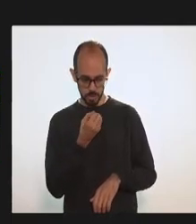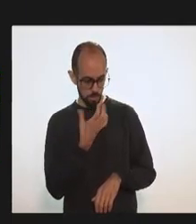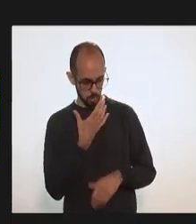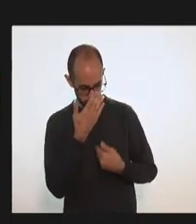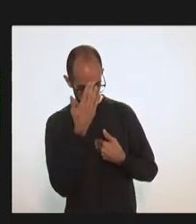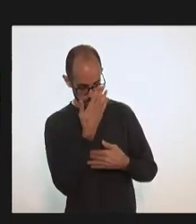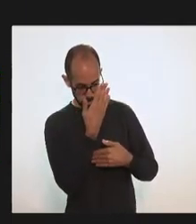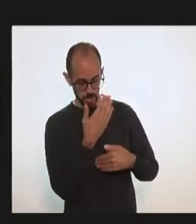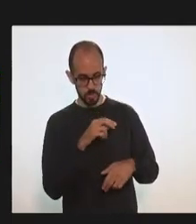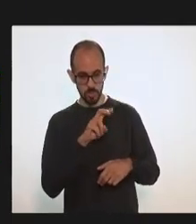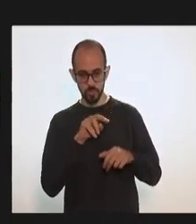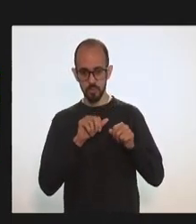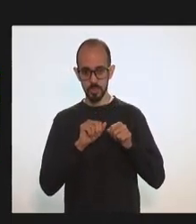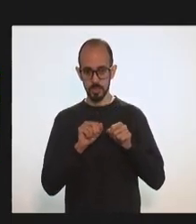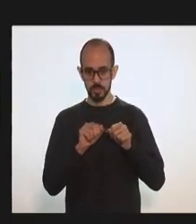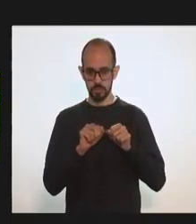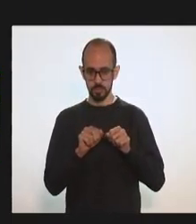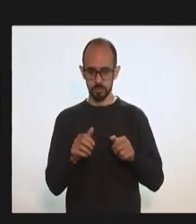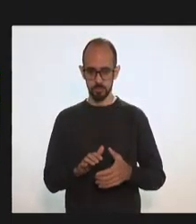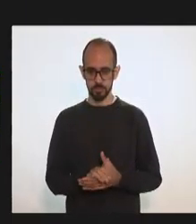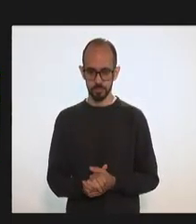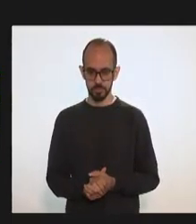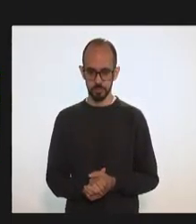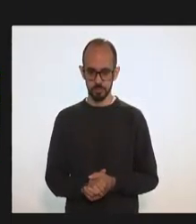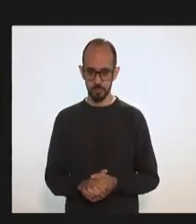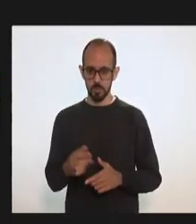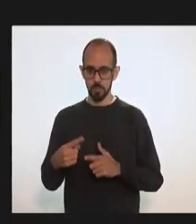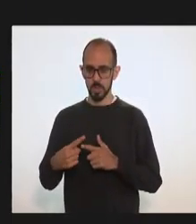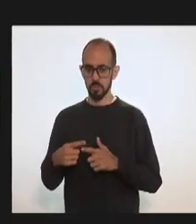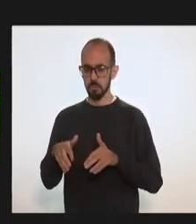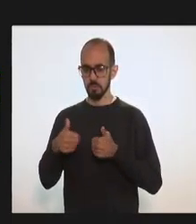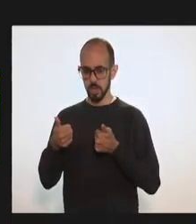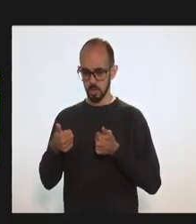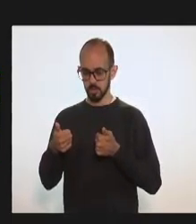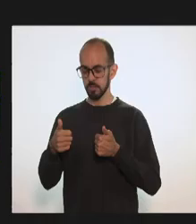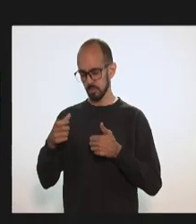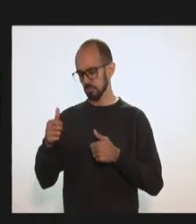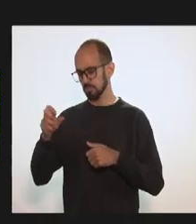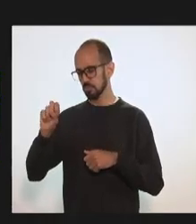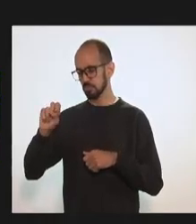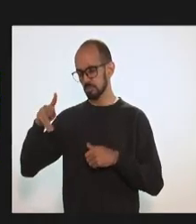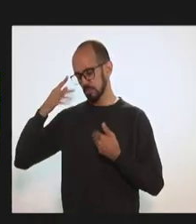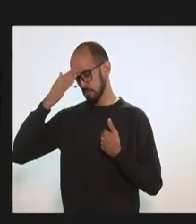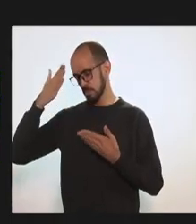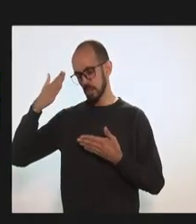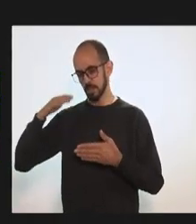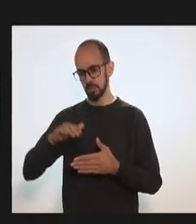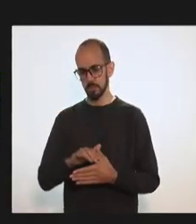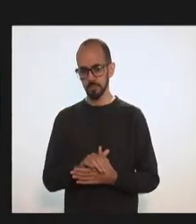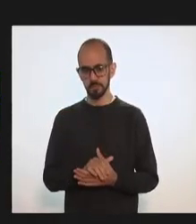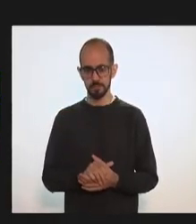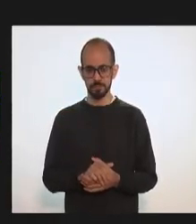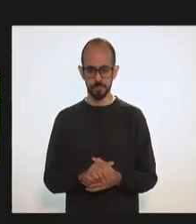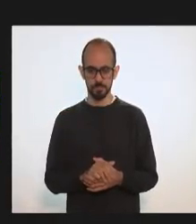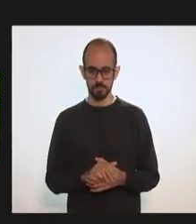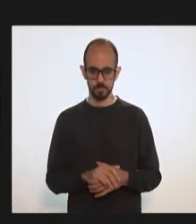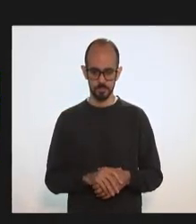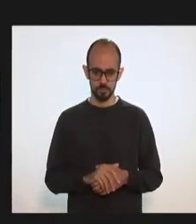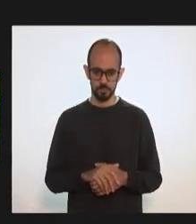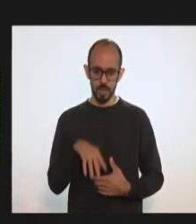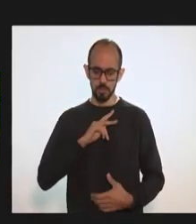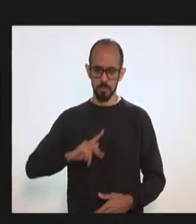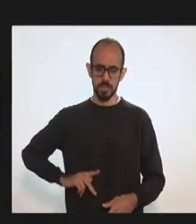autor. Projeto de lei de autoria do deputado José Wenger altera a lei para o